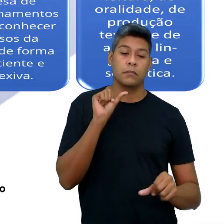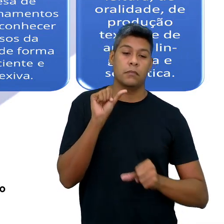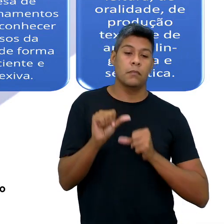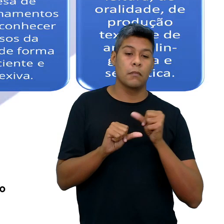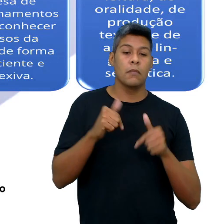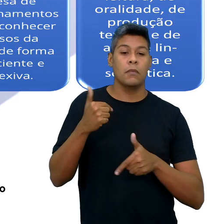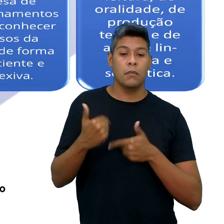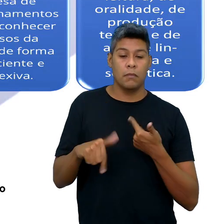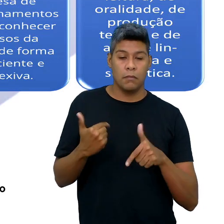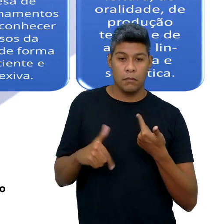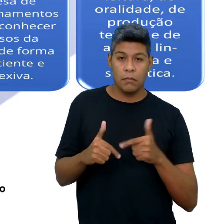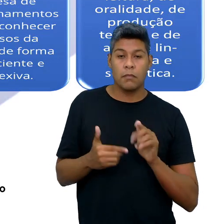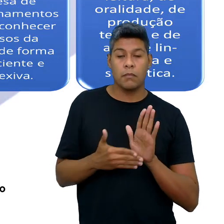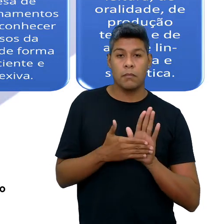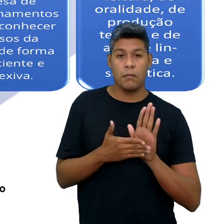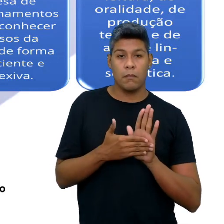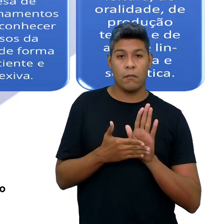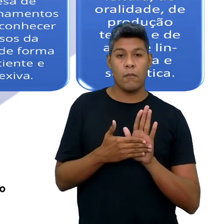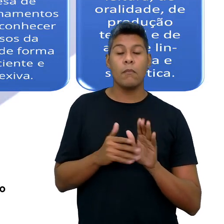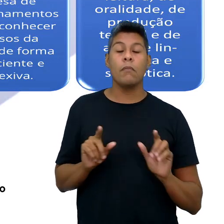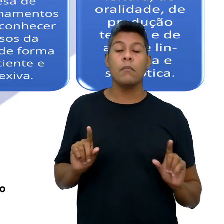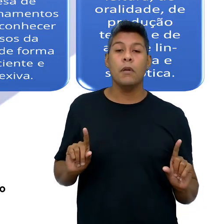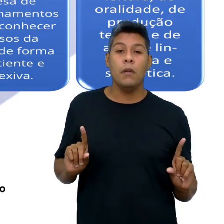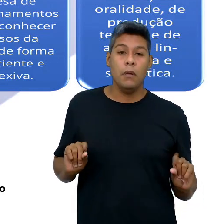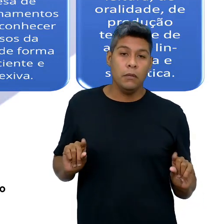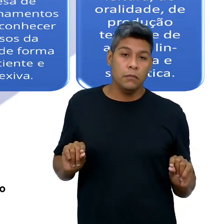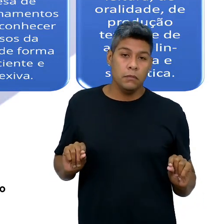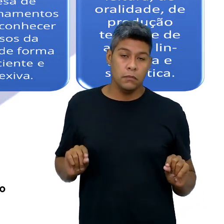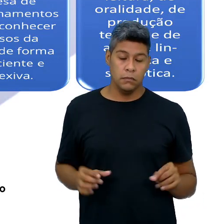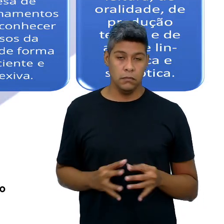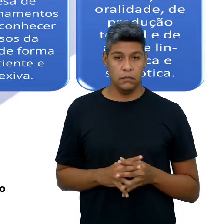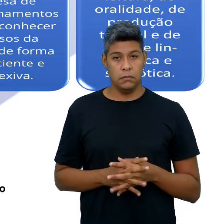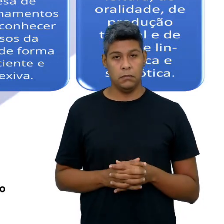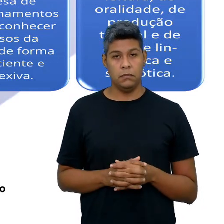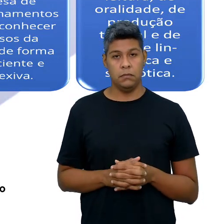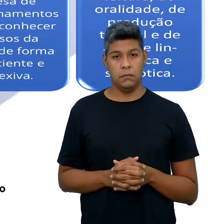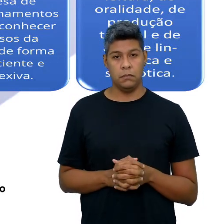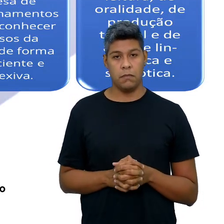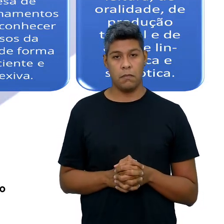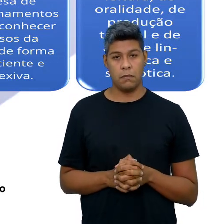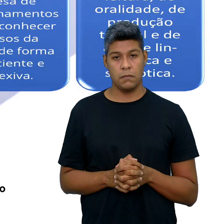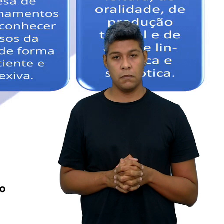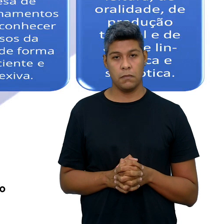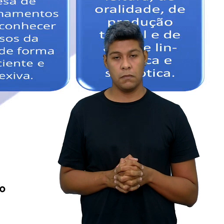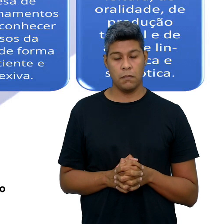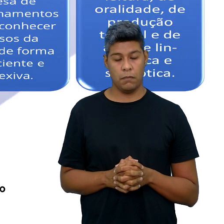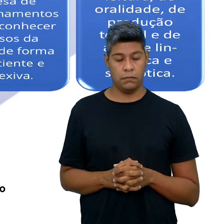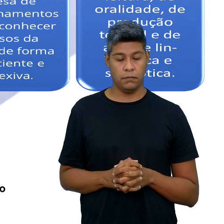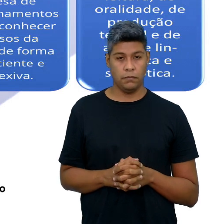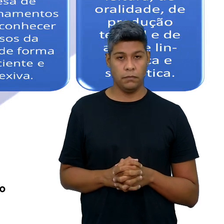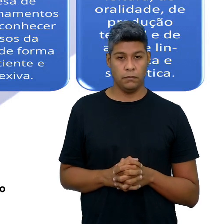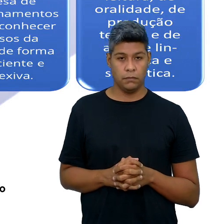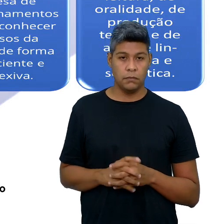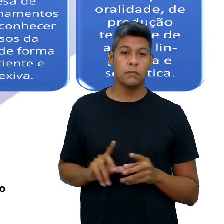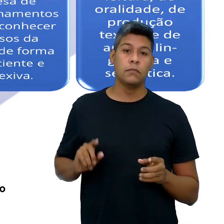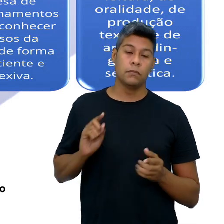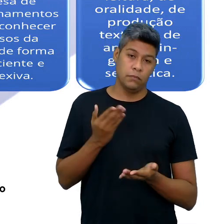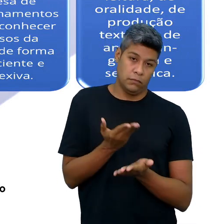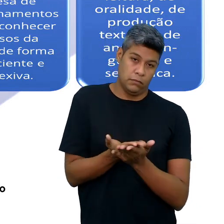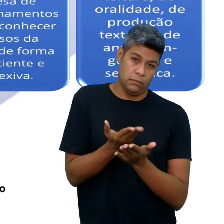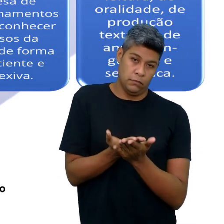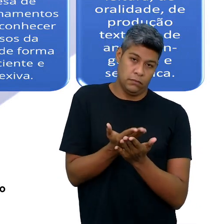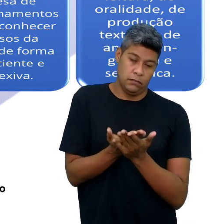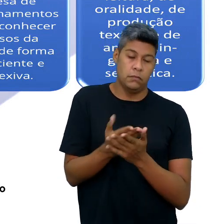trabalho proposto para, né, para o objeto, né, para o estudo aí da